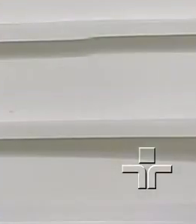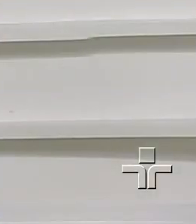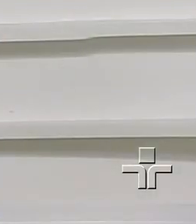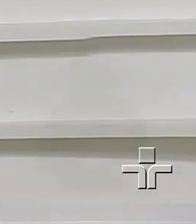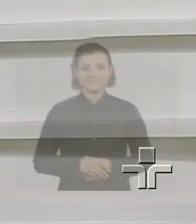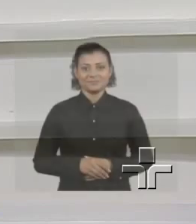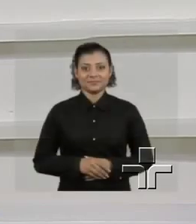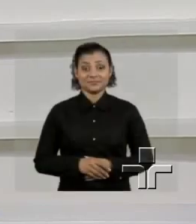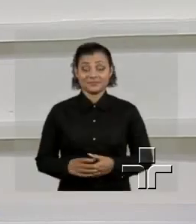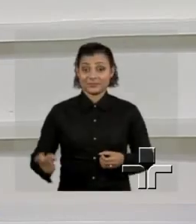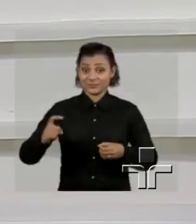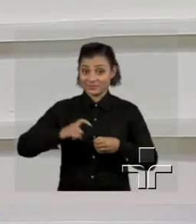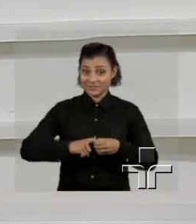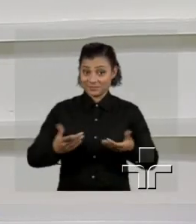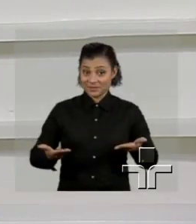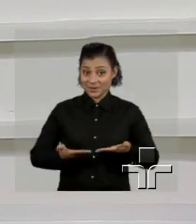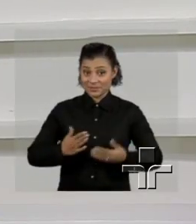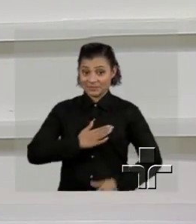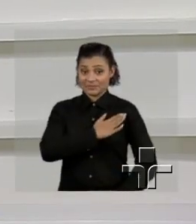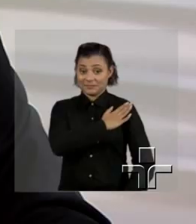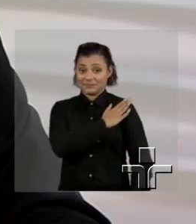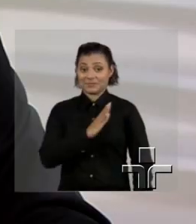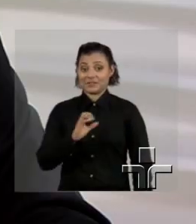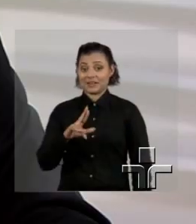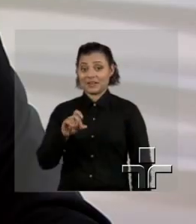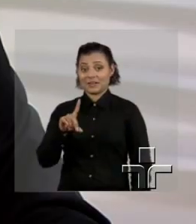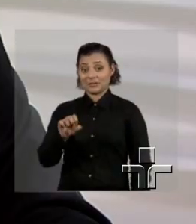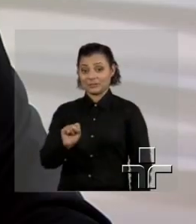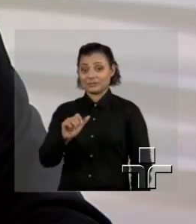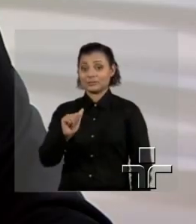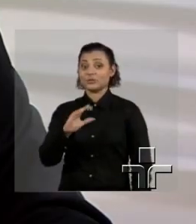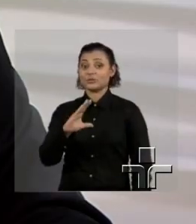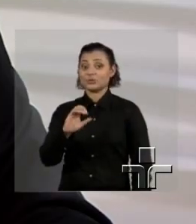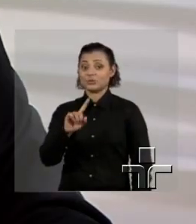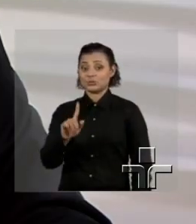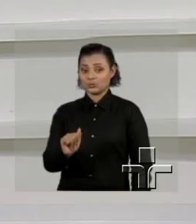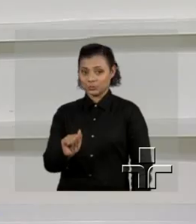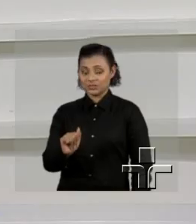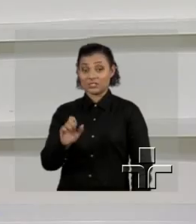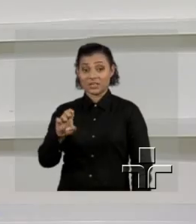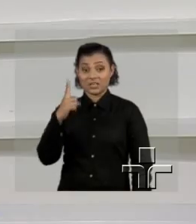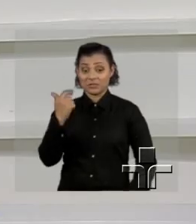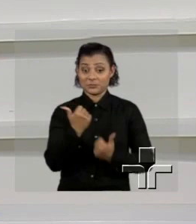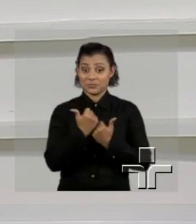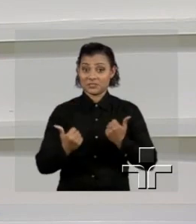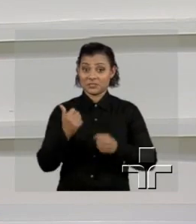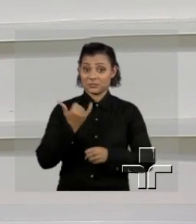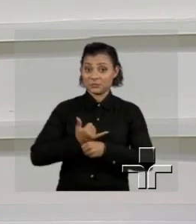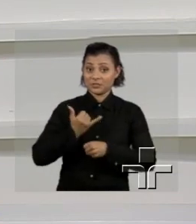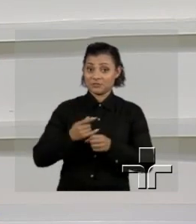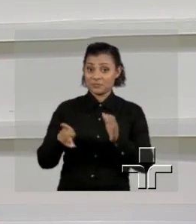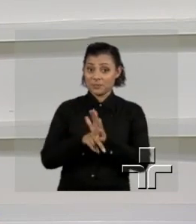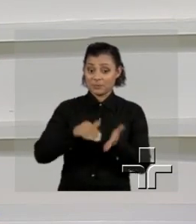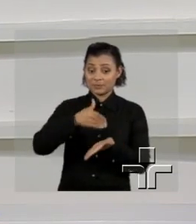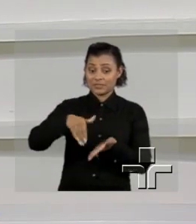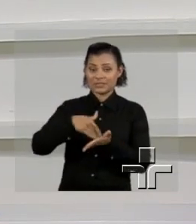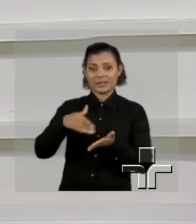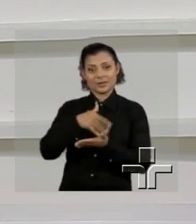nem outra. Aqui não se fez uma análise para pegar o que aconteceu de bom vamos dizer, no Ocidente e mais no Leste,